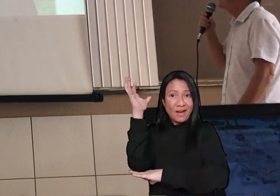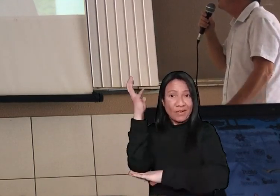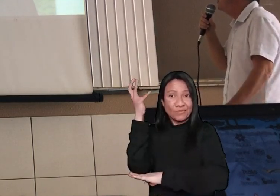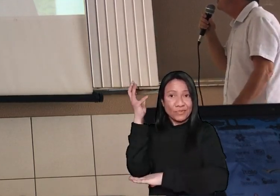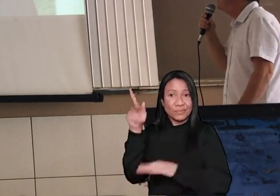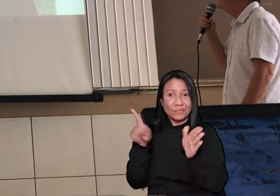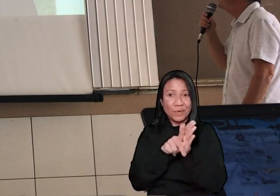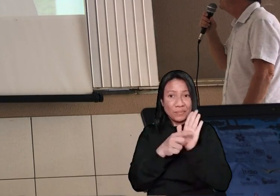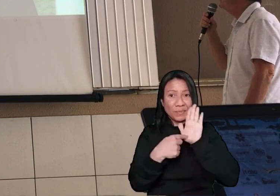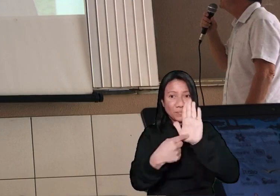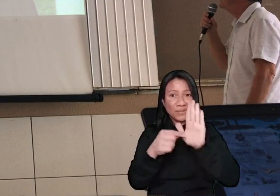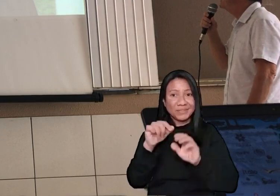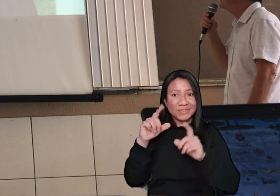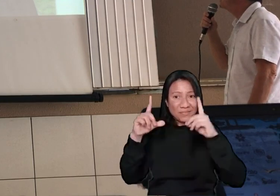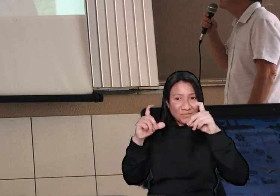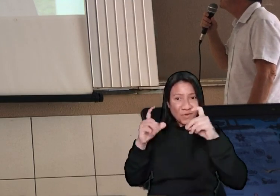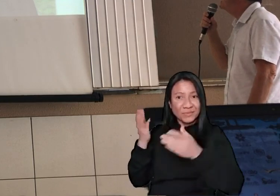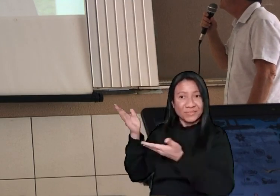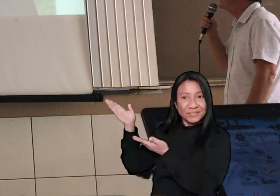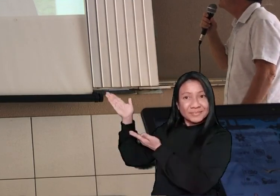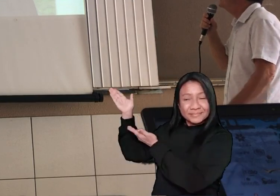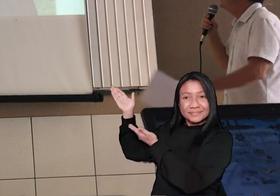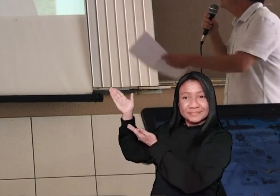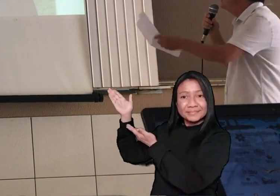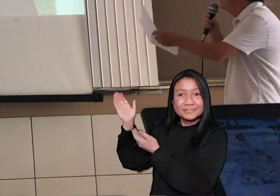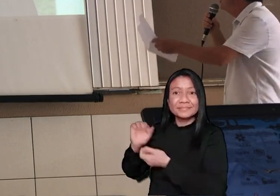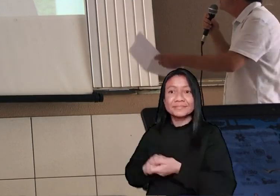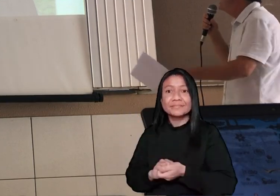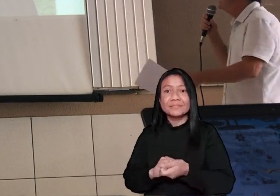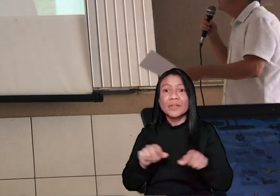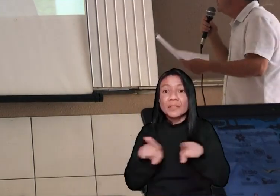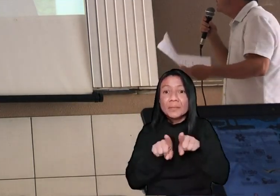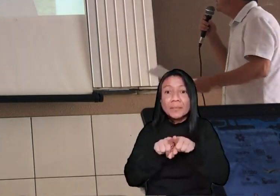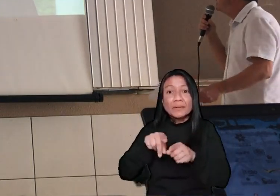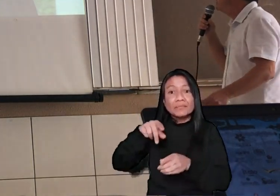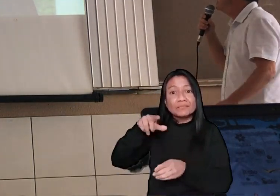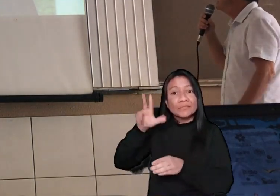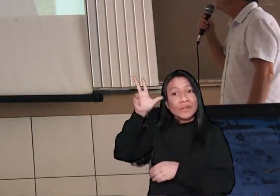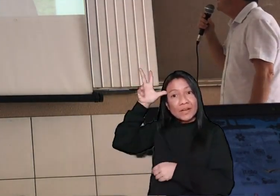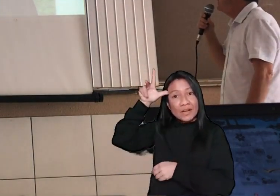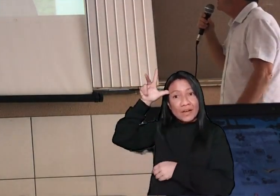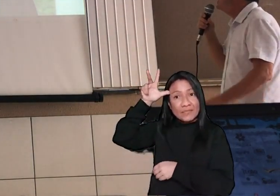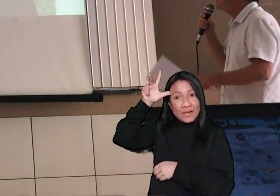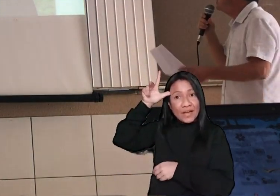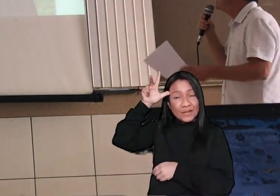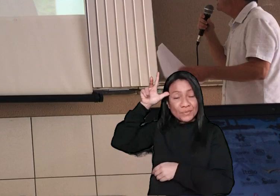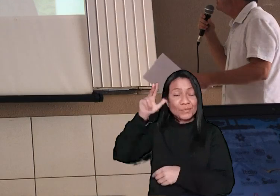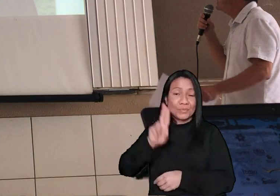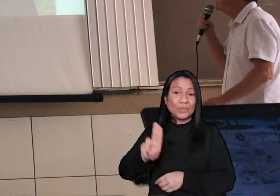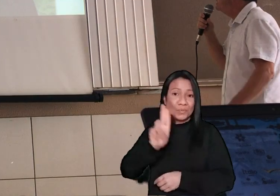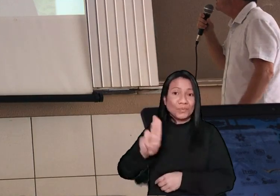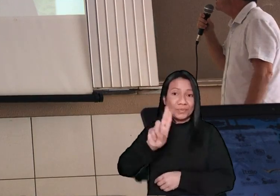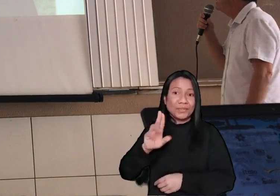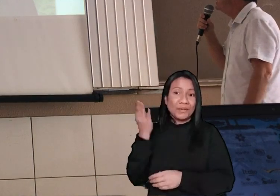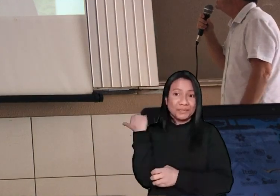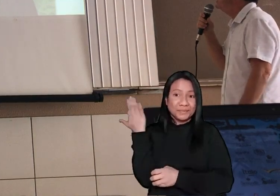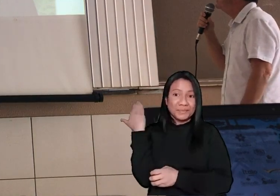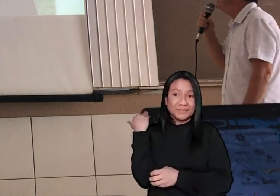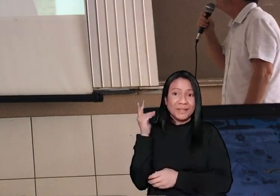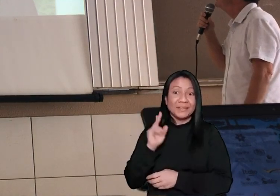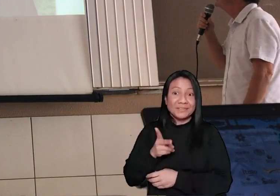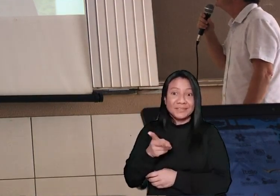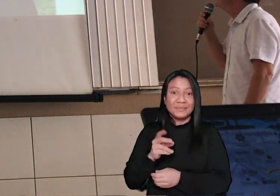na época, o principal meio de transporte na época. O freio, na época ele só usava batina